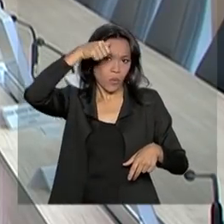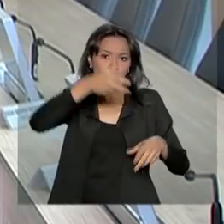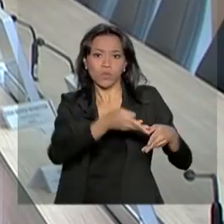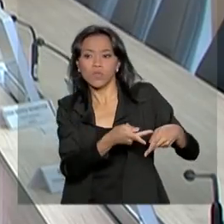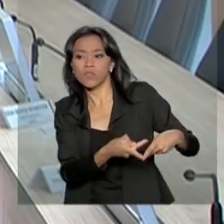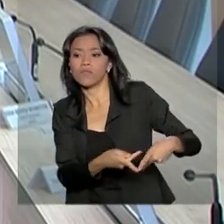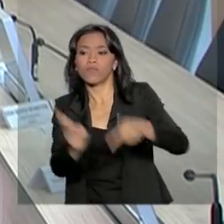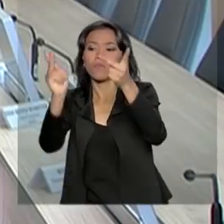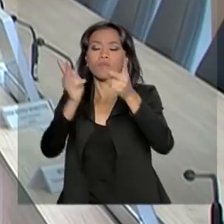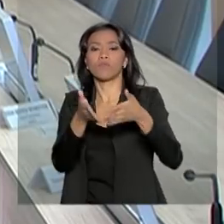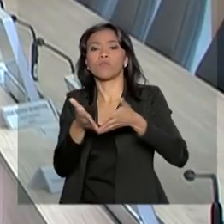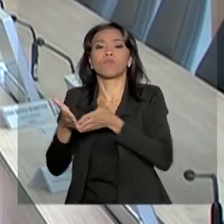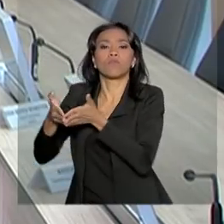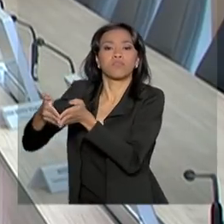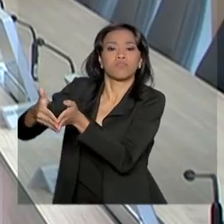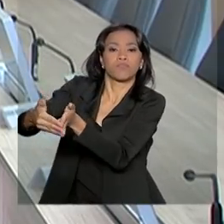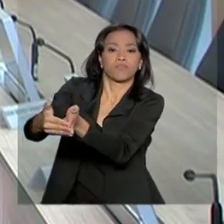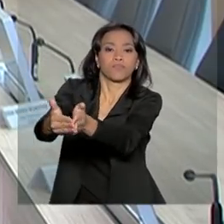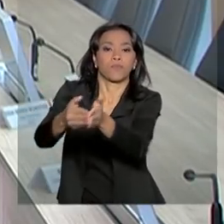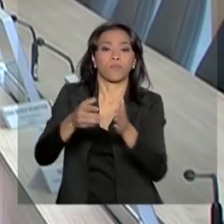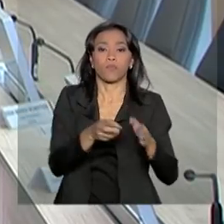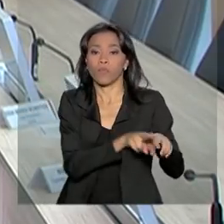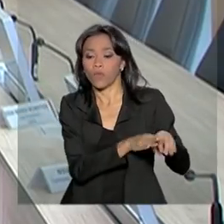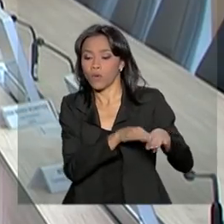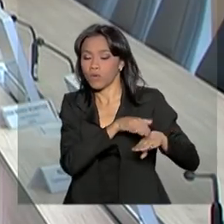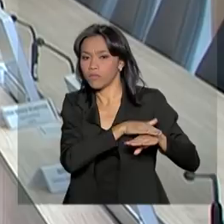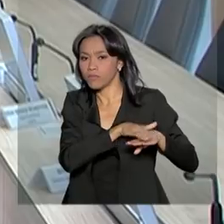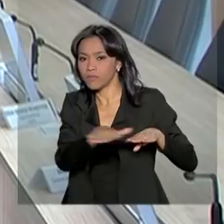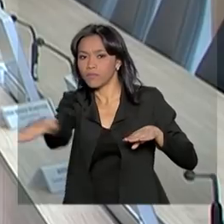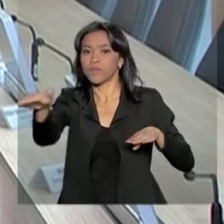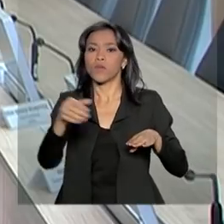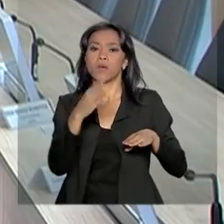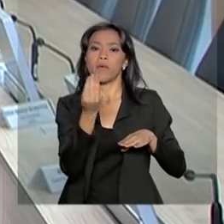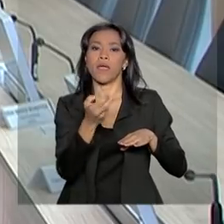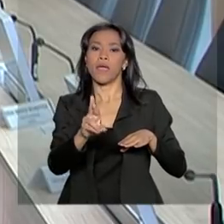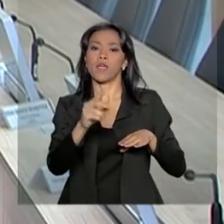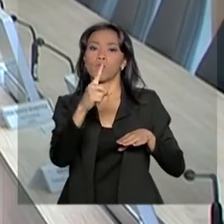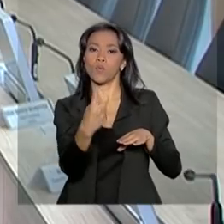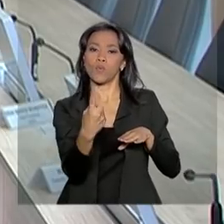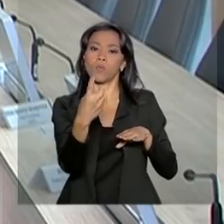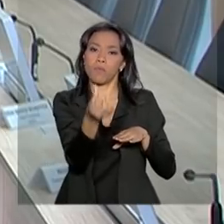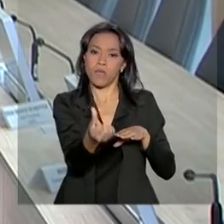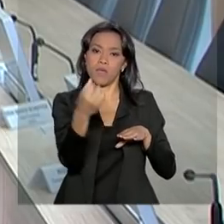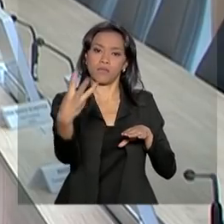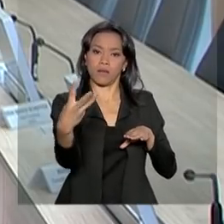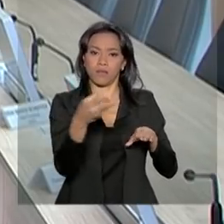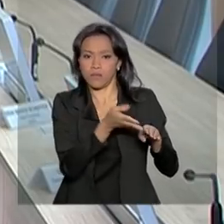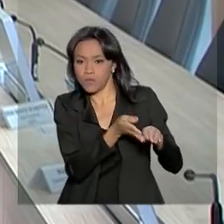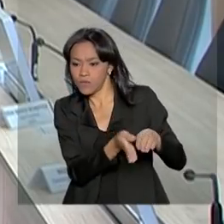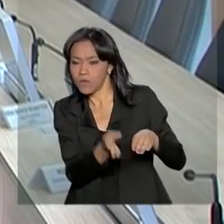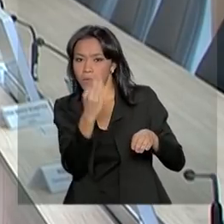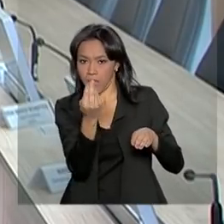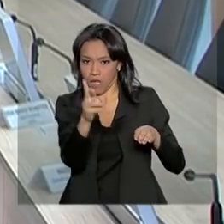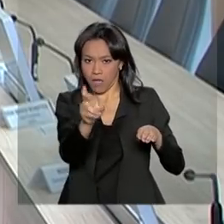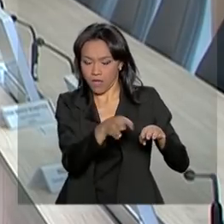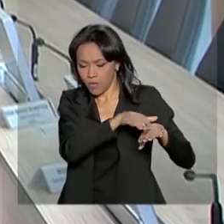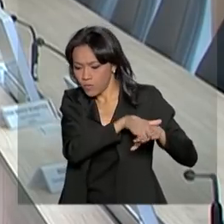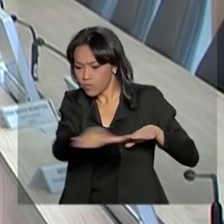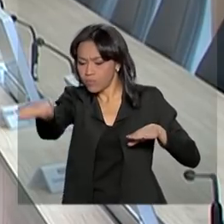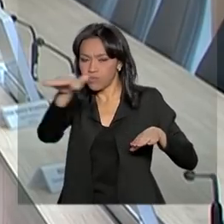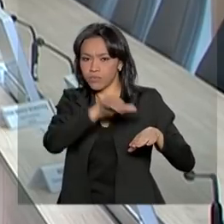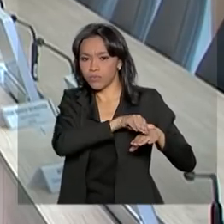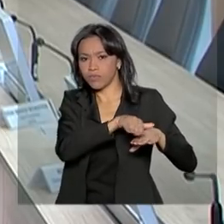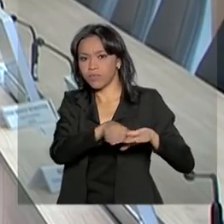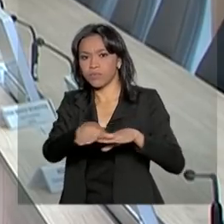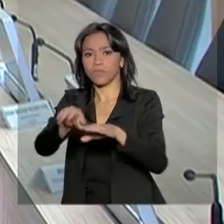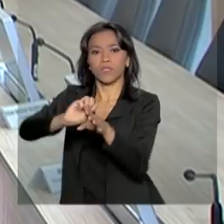do Arco Norte, por meio da BR 163, que é a principal rota de escoamento da safra de grãos